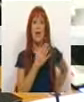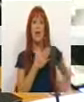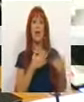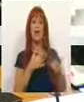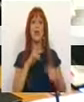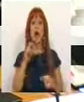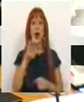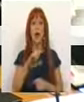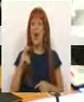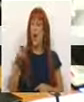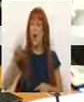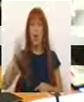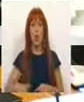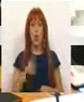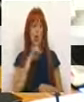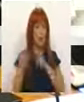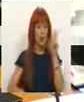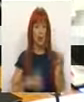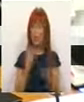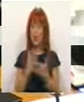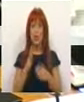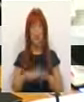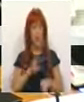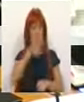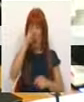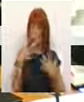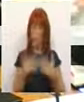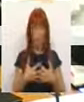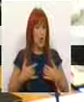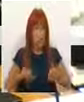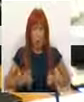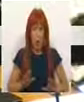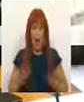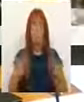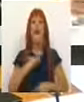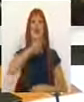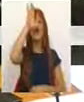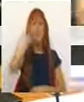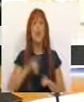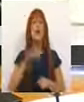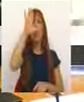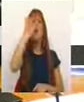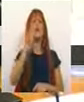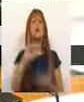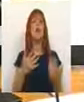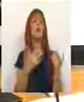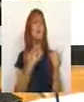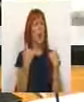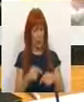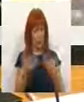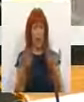da ERC e da ANACOM. Devem responder pelos estudos. Quanto a isso, Senhor Ministro, eu não tenho dúvida nenhuma. Mas o Senhor Ministro é que governa, é que tem a